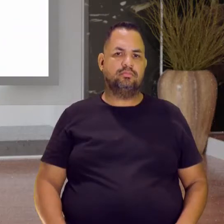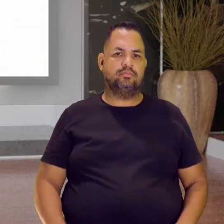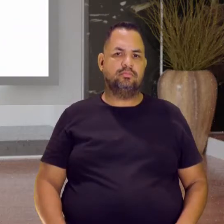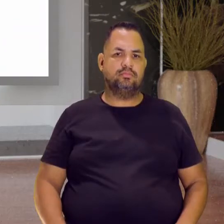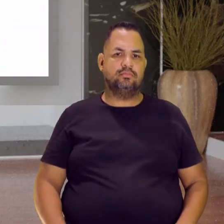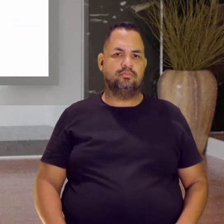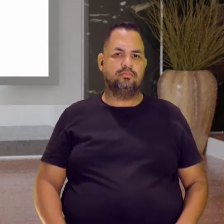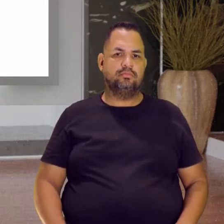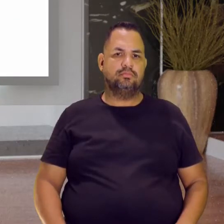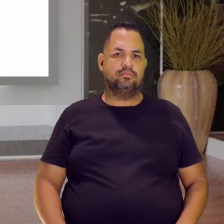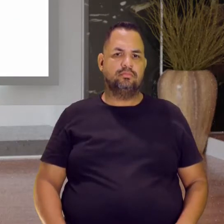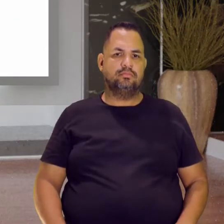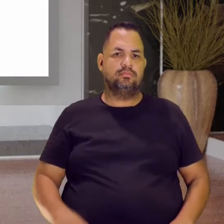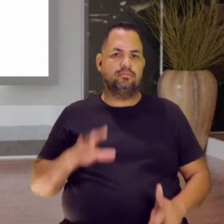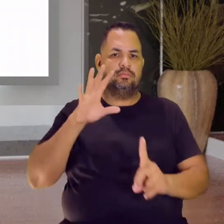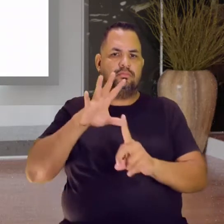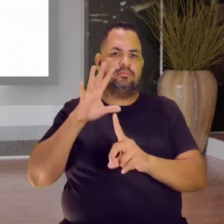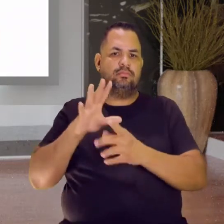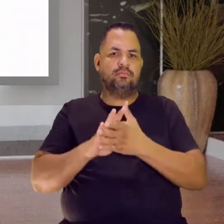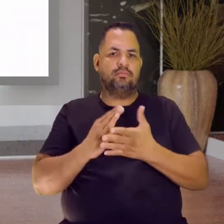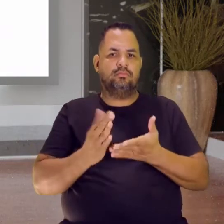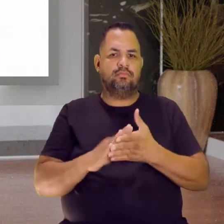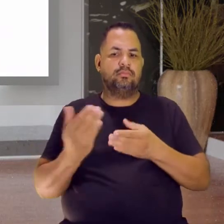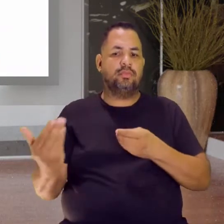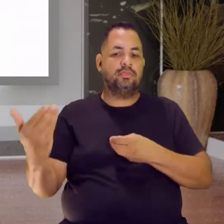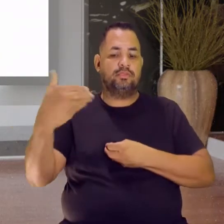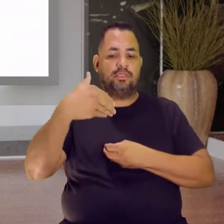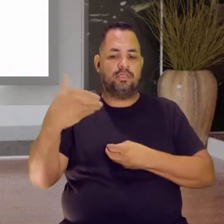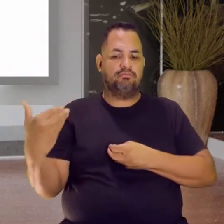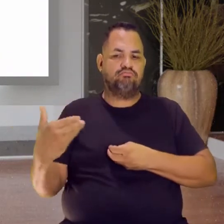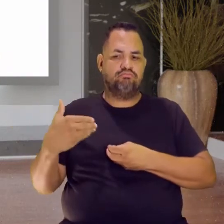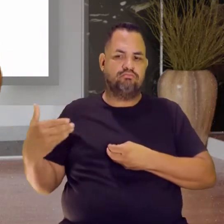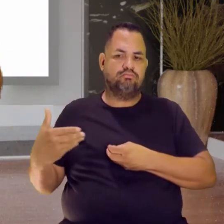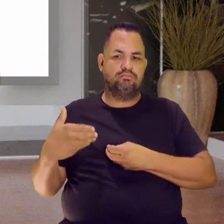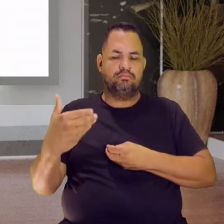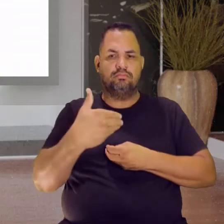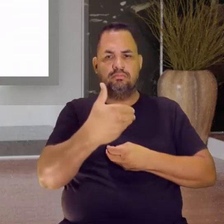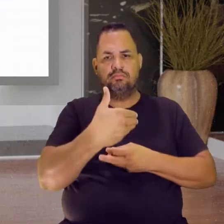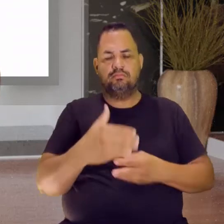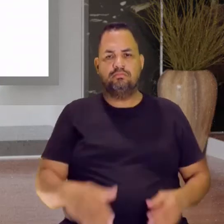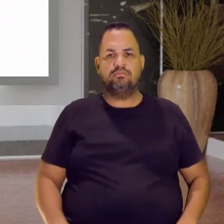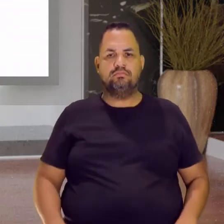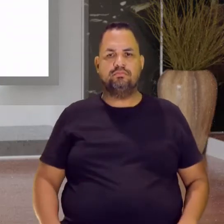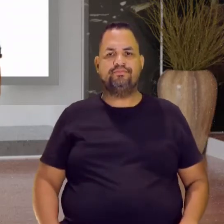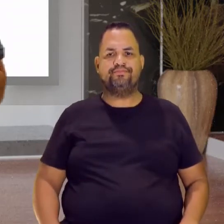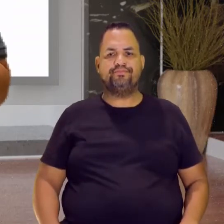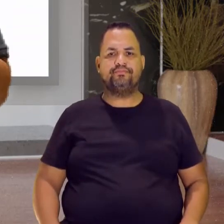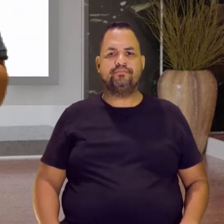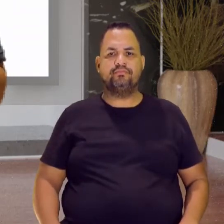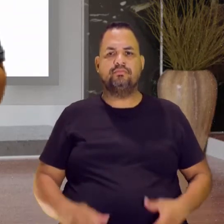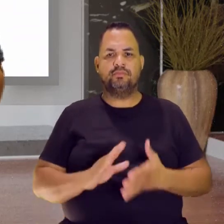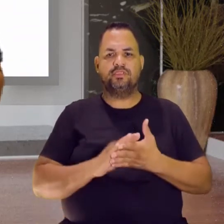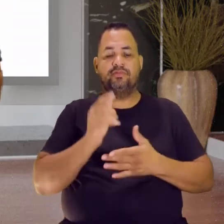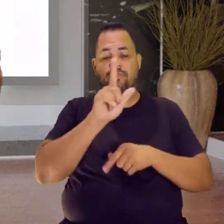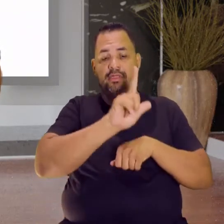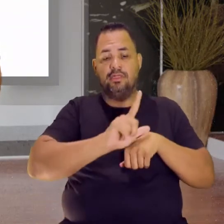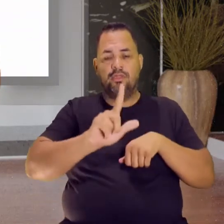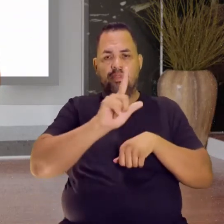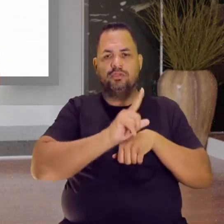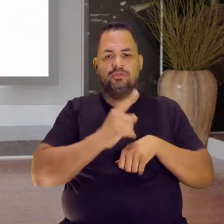que essa grande influência que vem de fora, que a gente vê nas